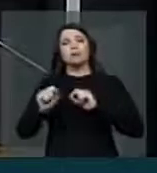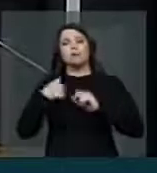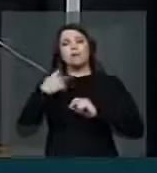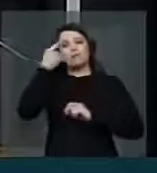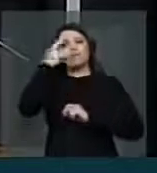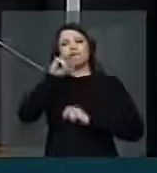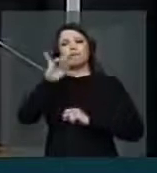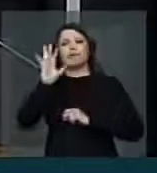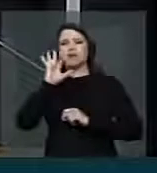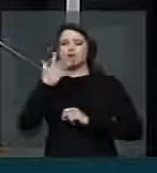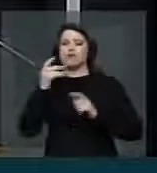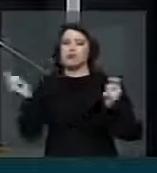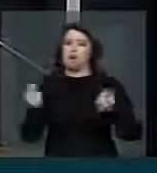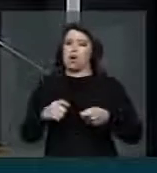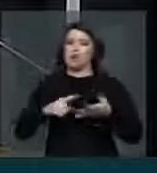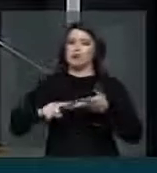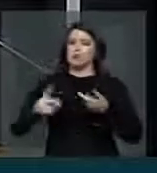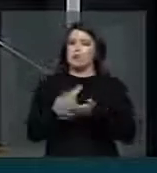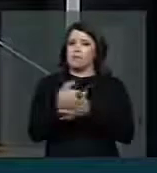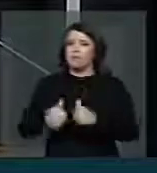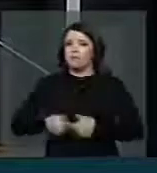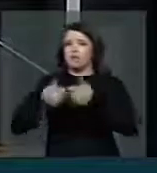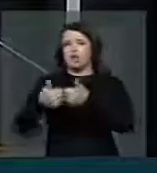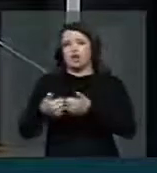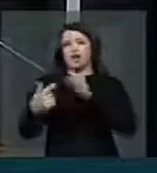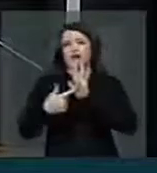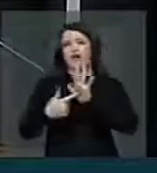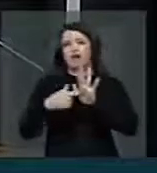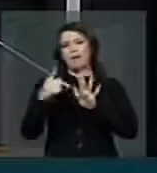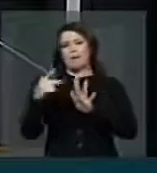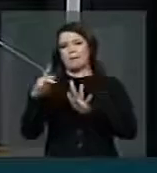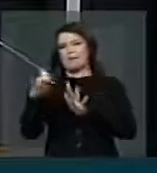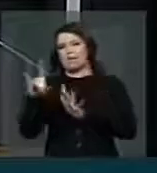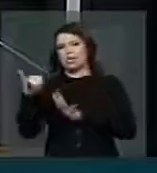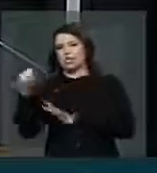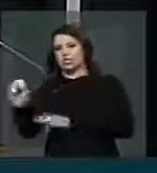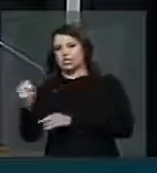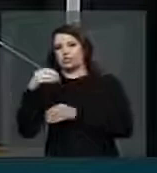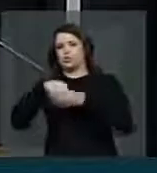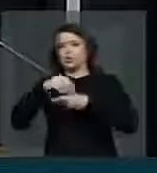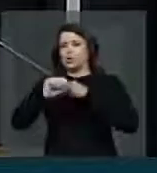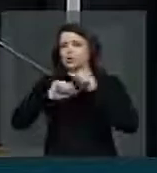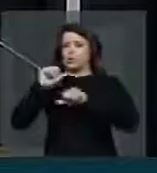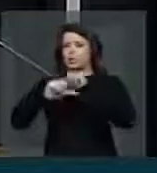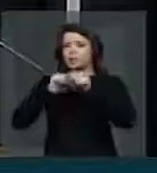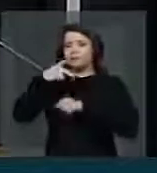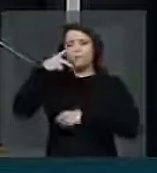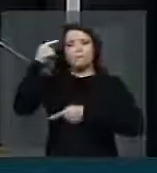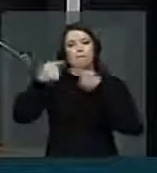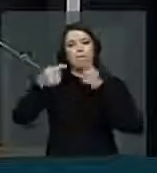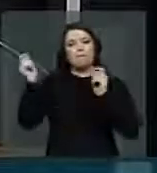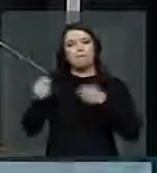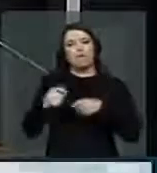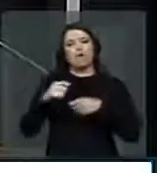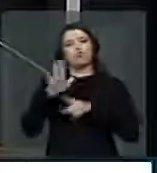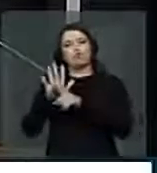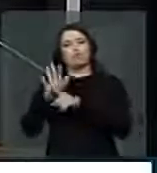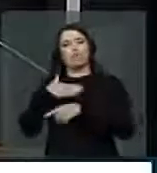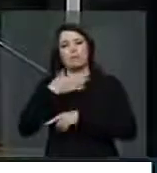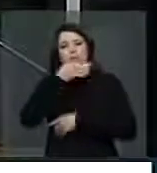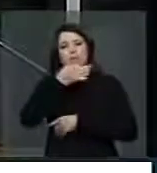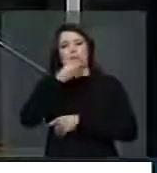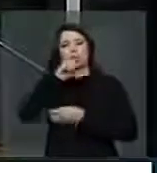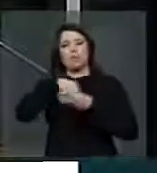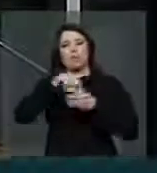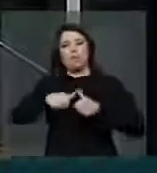que pode resolver a melhorar a imagem dos partidos. A reforma política, deputado Zequinha, pode ajudar, na minha opinião, ao meu